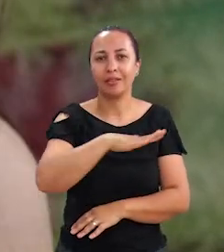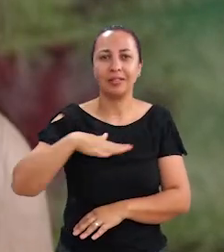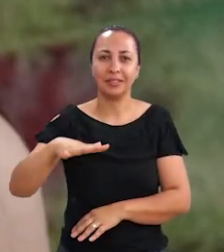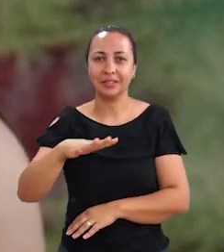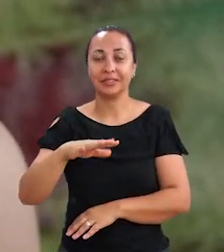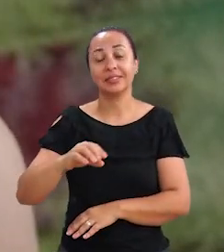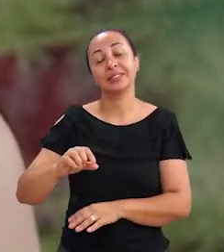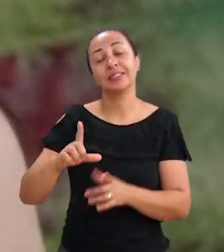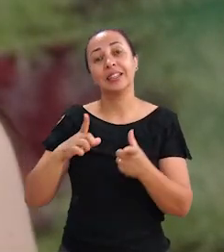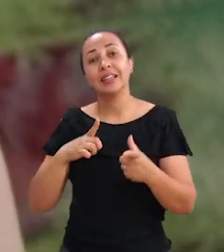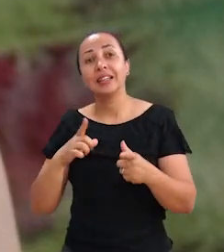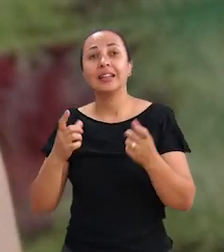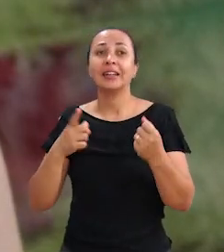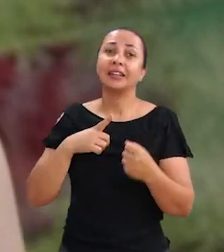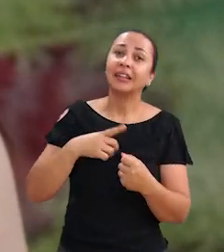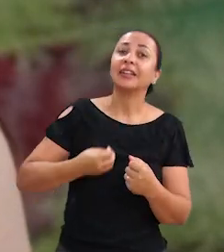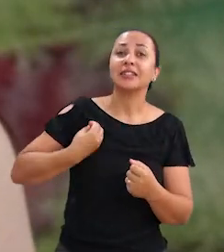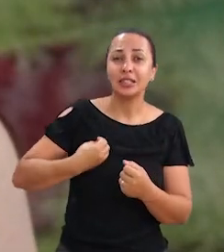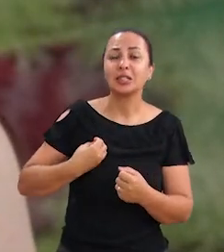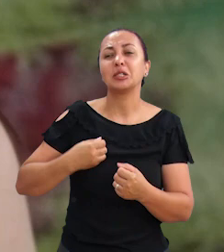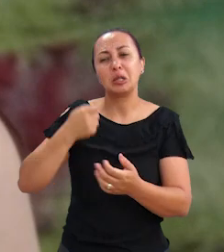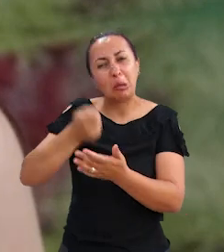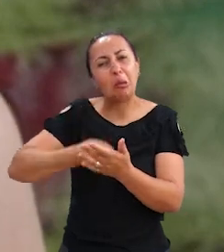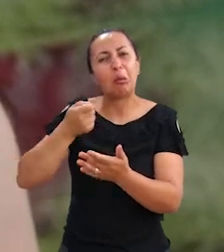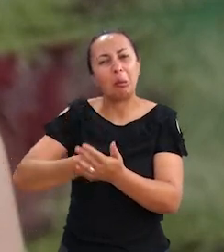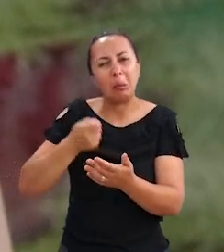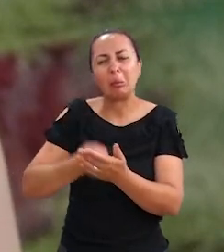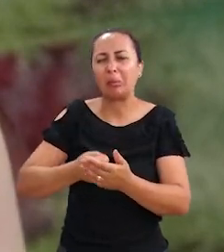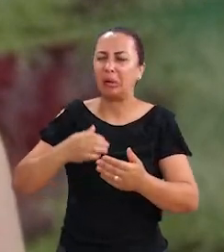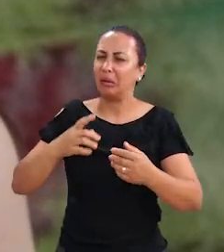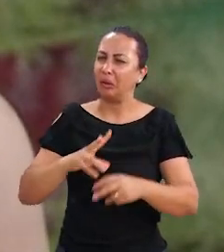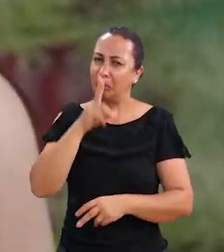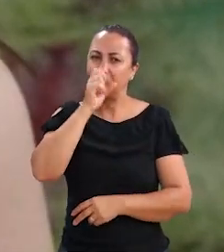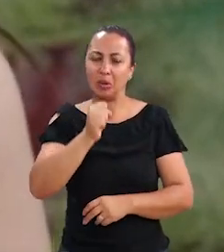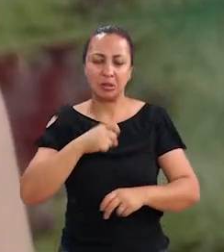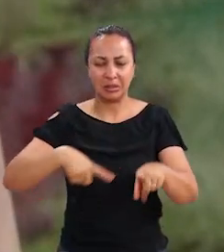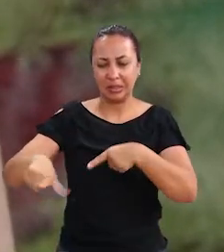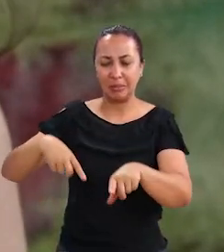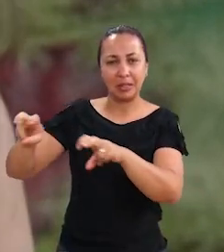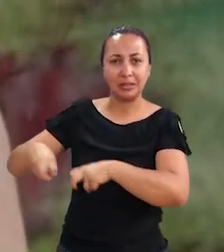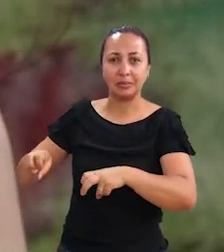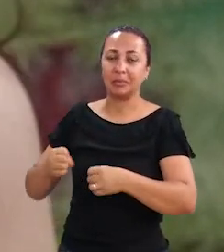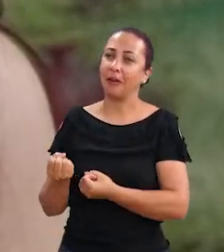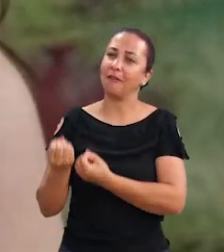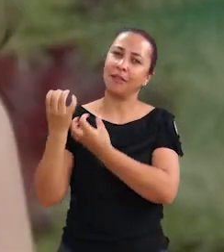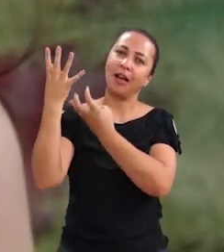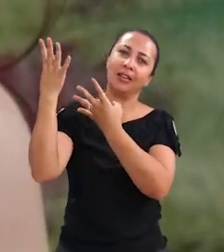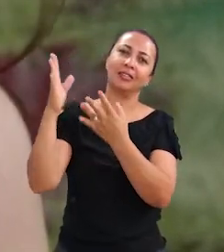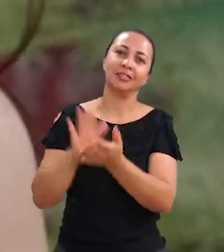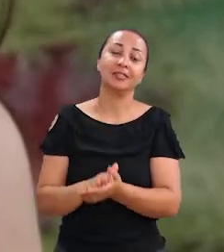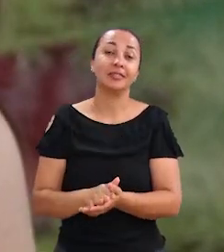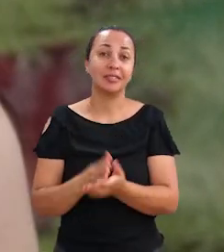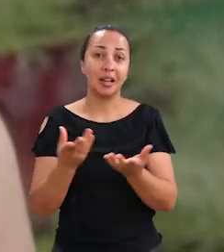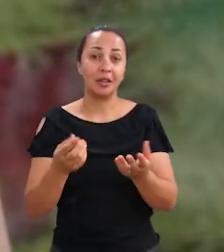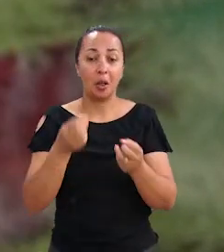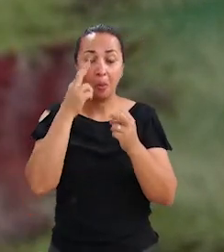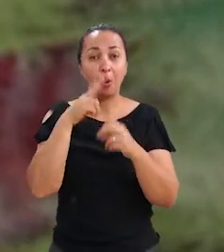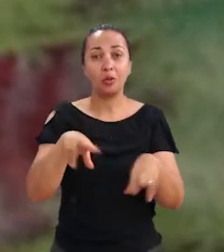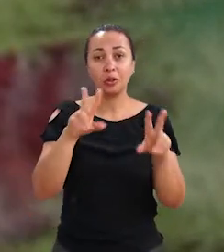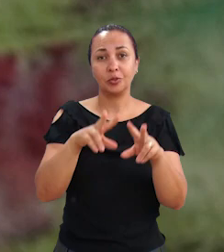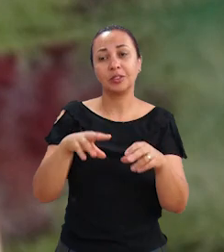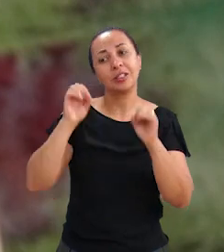conhecimento desses locais que exigem um esforço físico, que exigem um trabalho de campo, que exigem uma viagem.